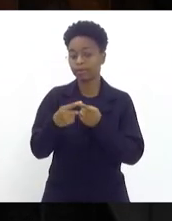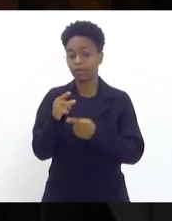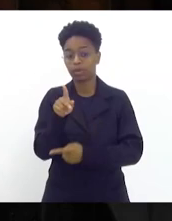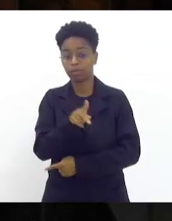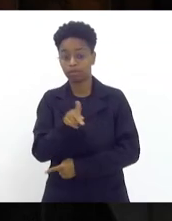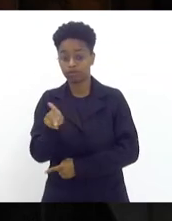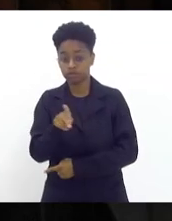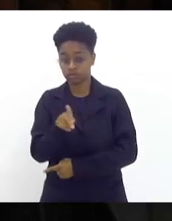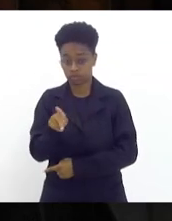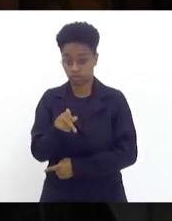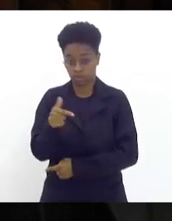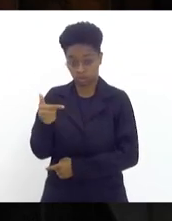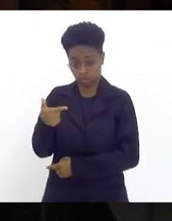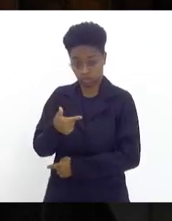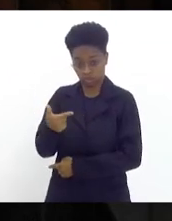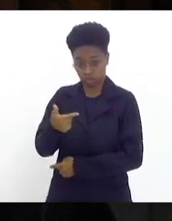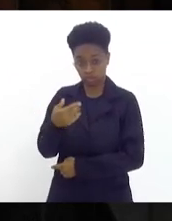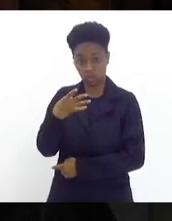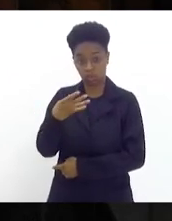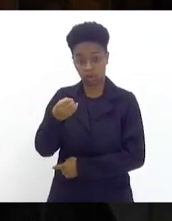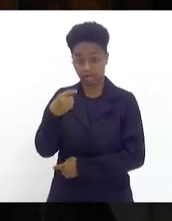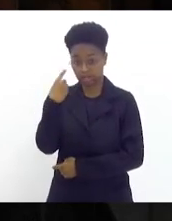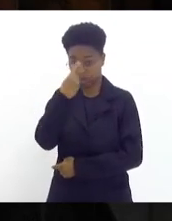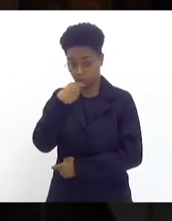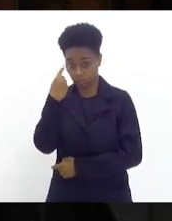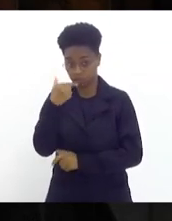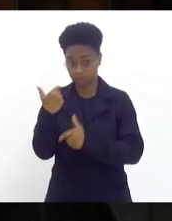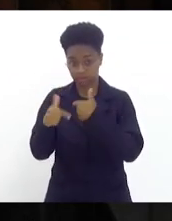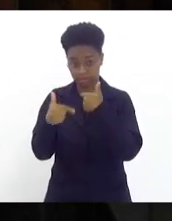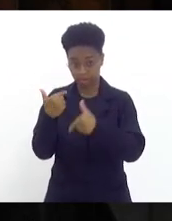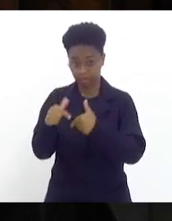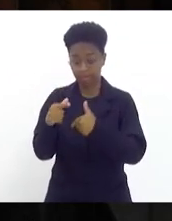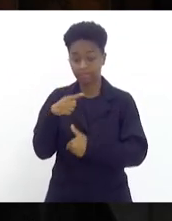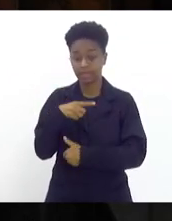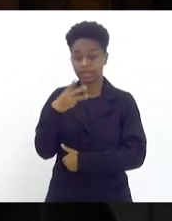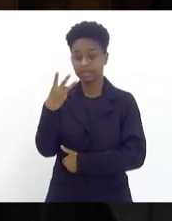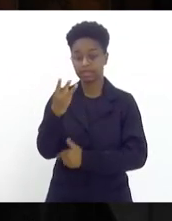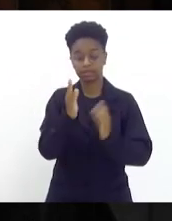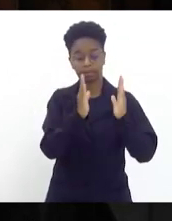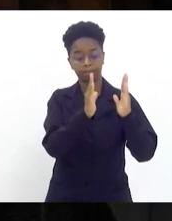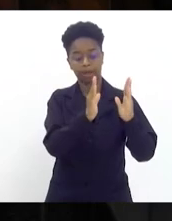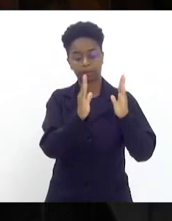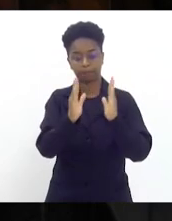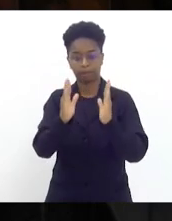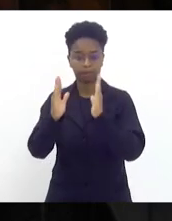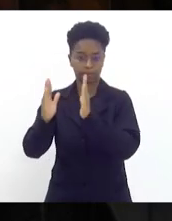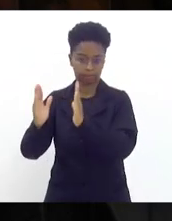do 102 de 40 horas com três categorias